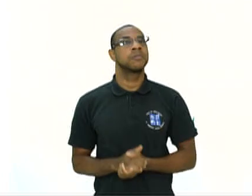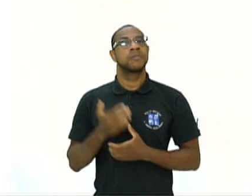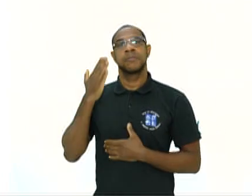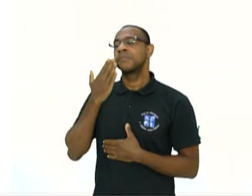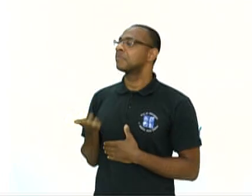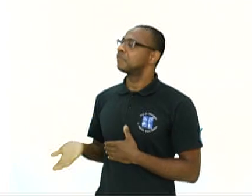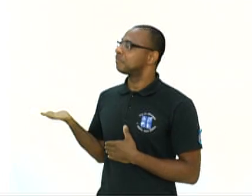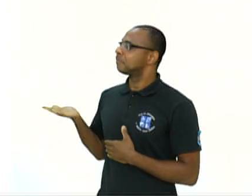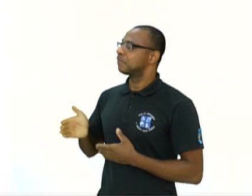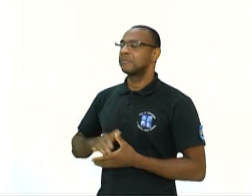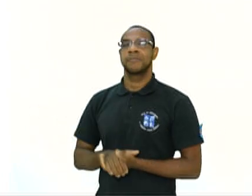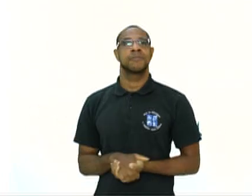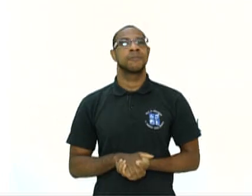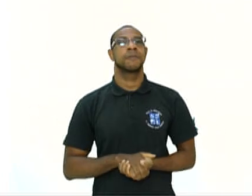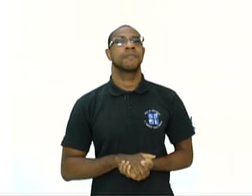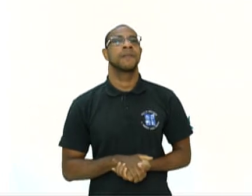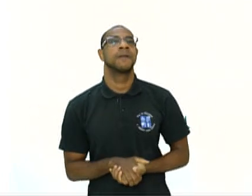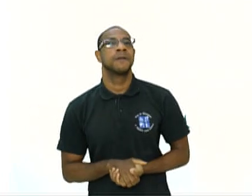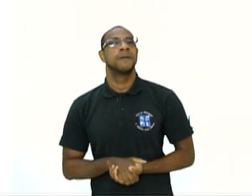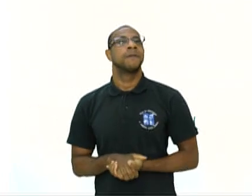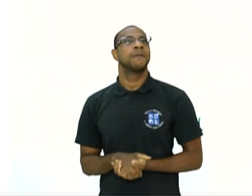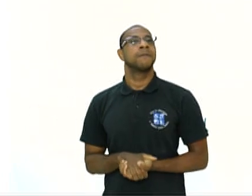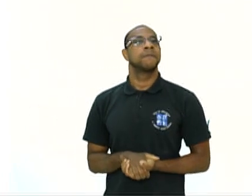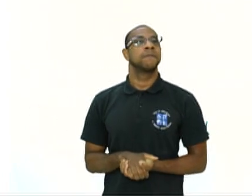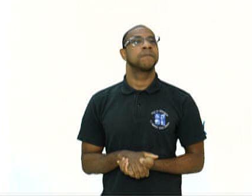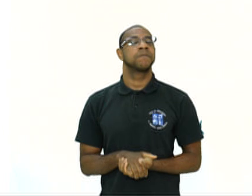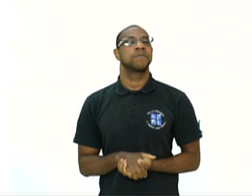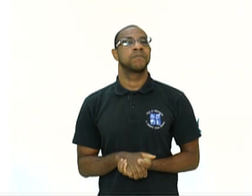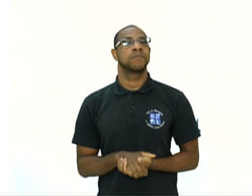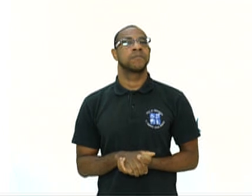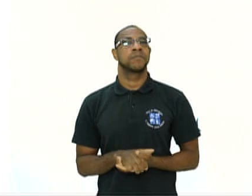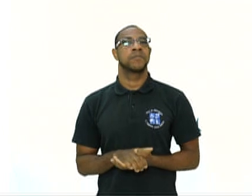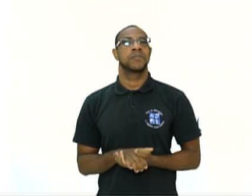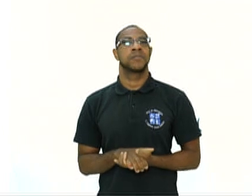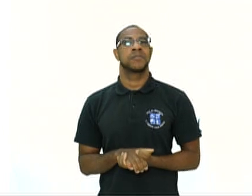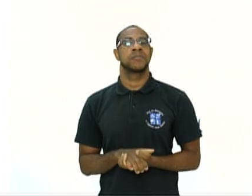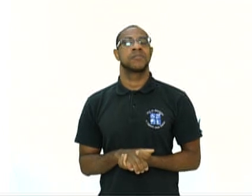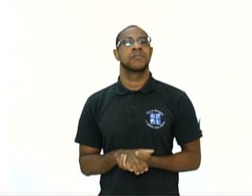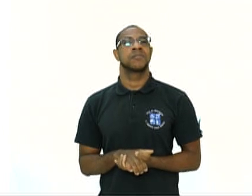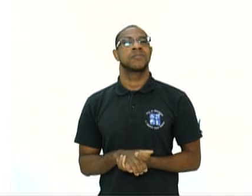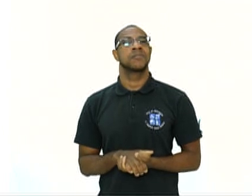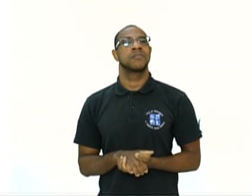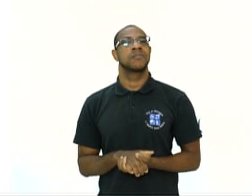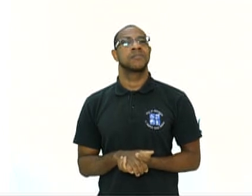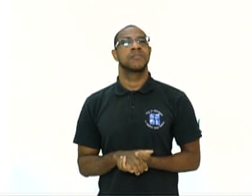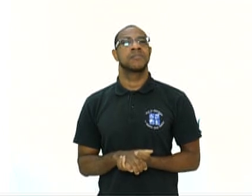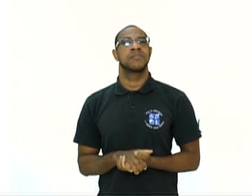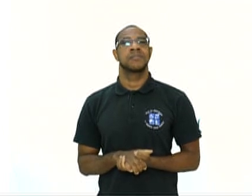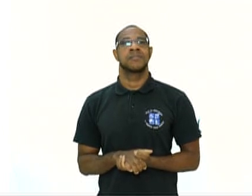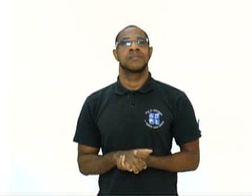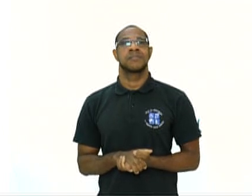Carver, Oprah, and Ruth de Souza changed their reality and for the others.